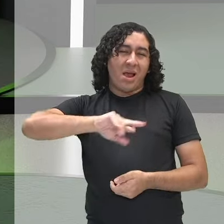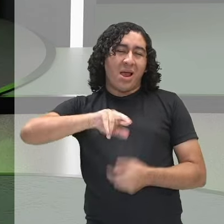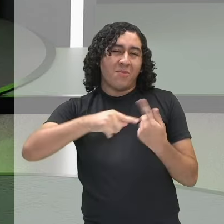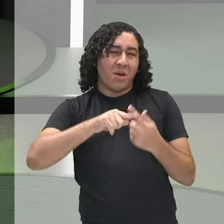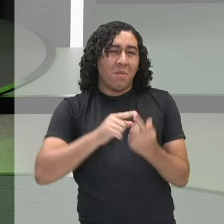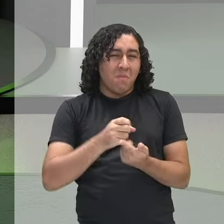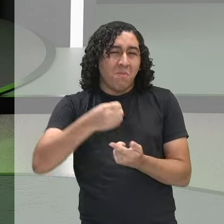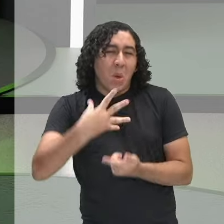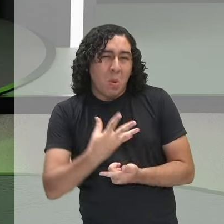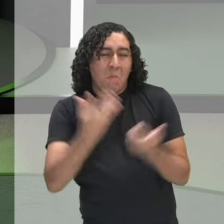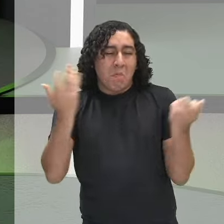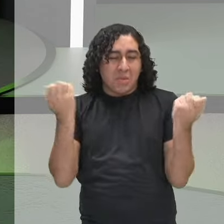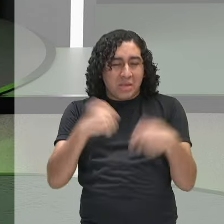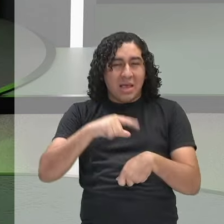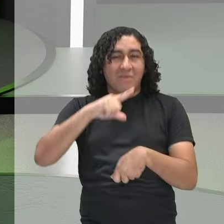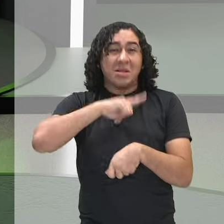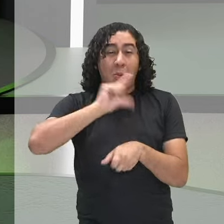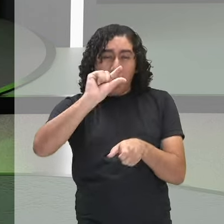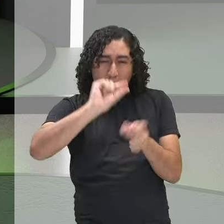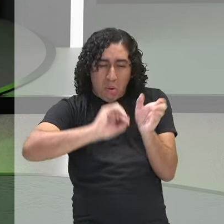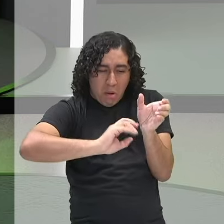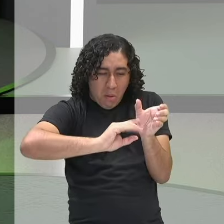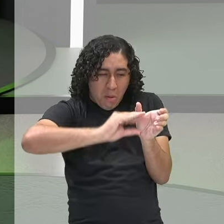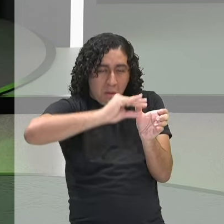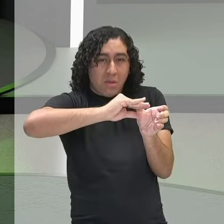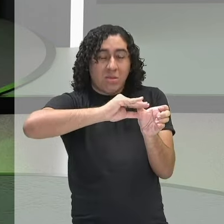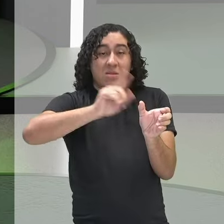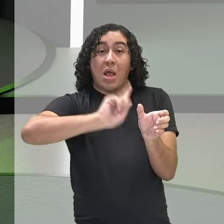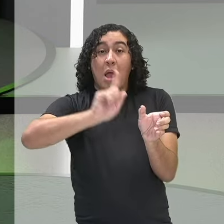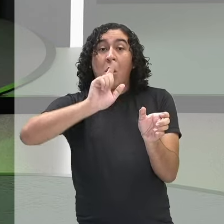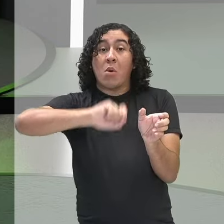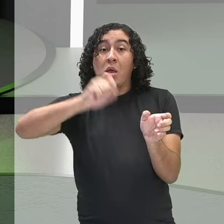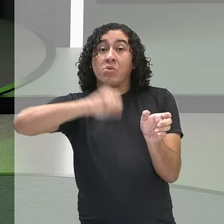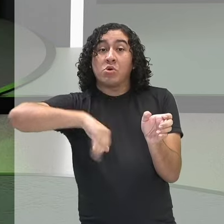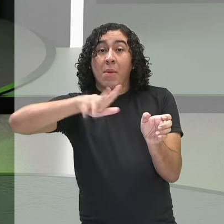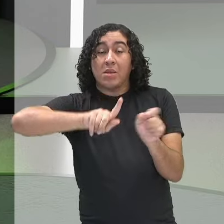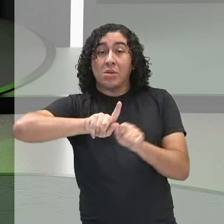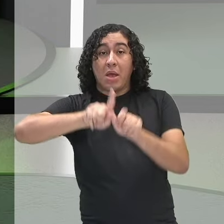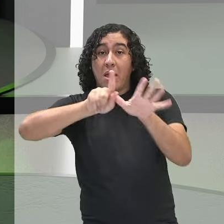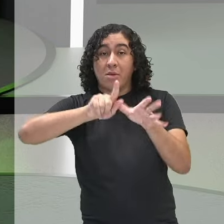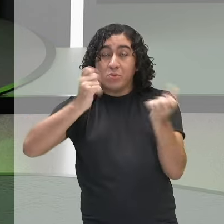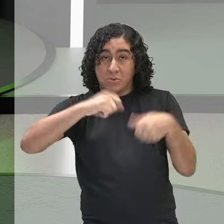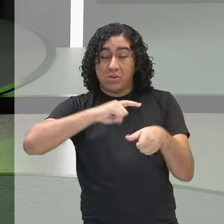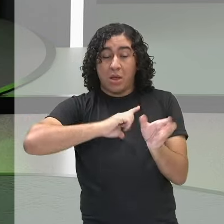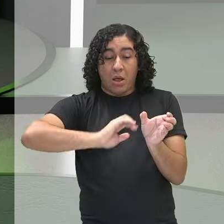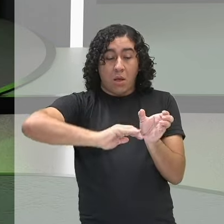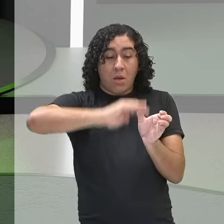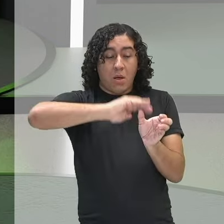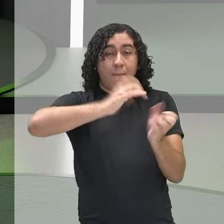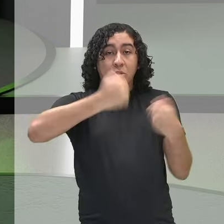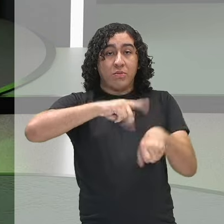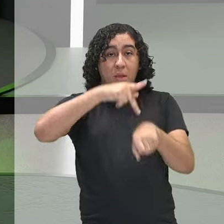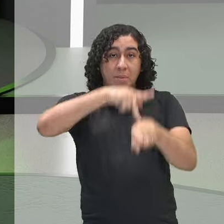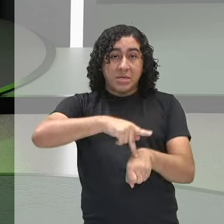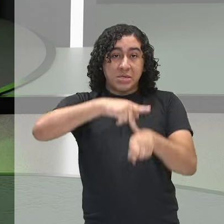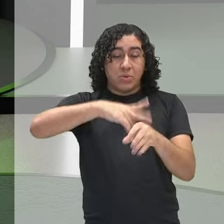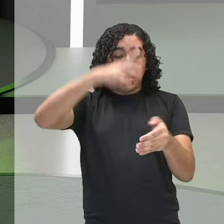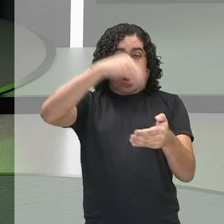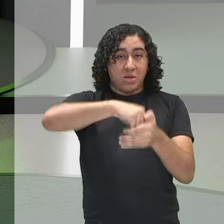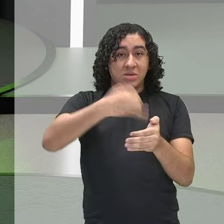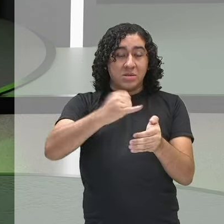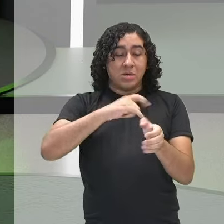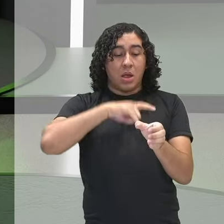que poderia ter colocado mais um pouco de refrigerante. Não, é o espaço do gás, tá? Para ter uma pressão ali. Então, quando você